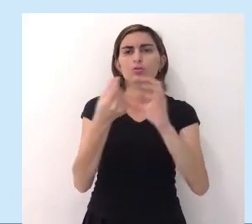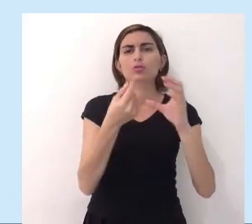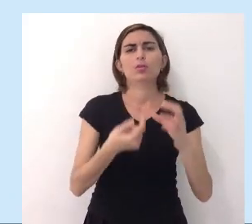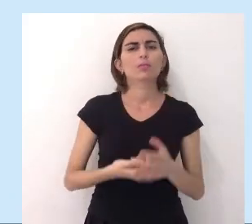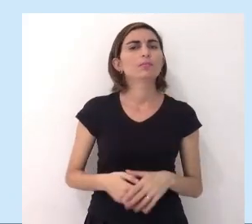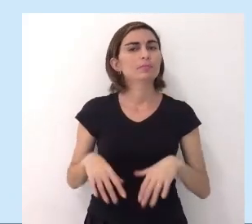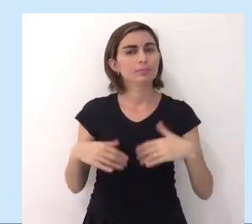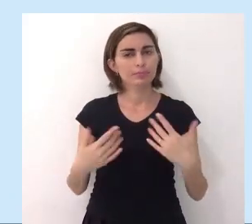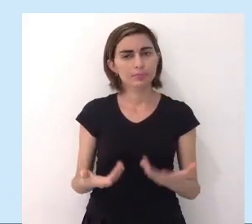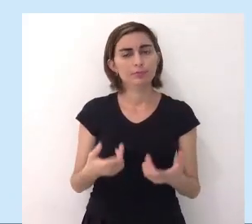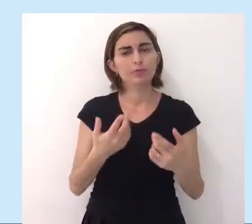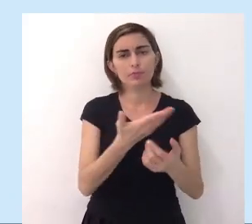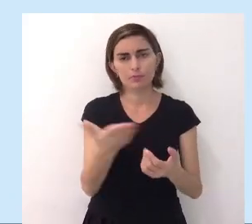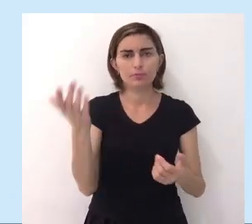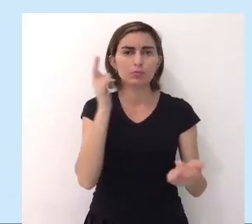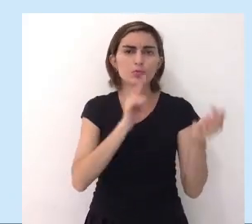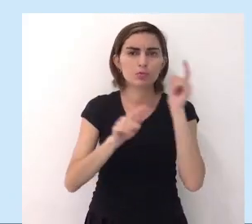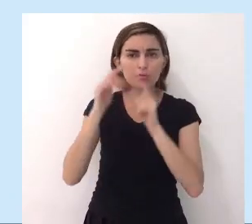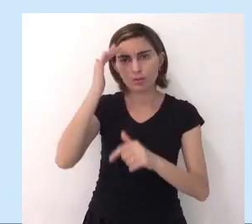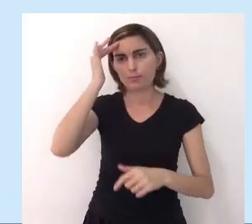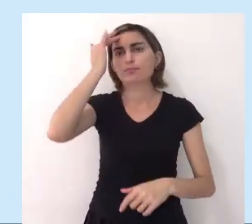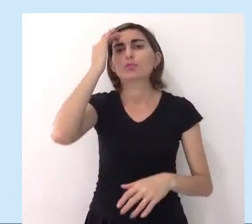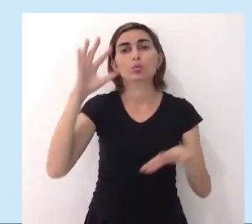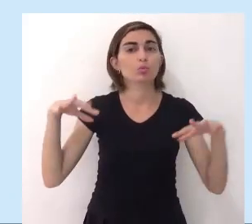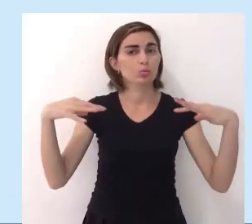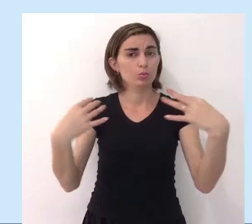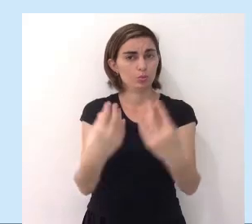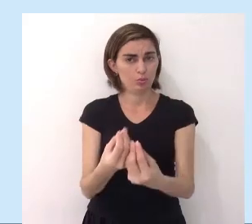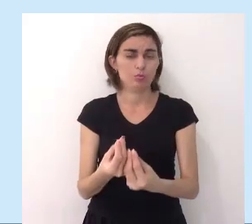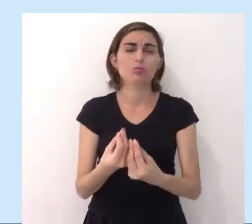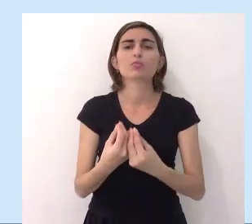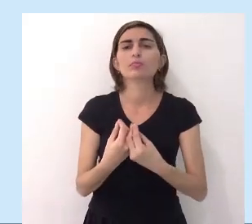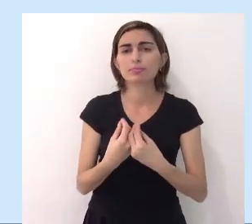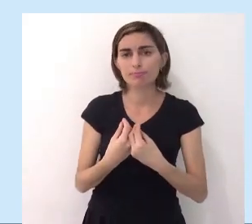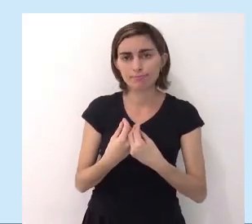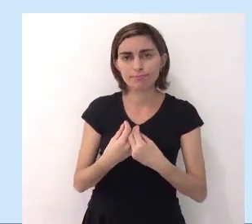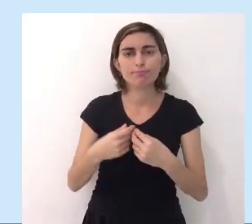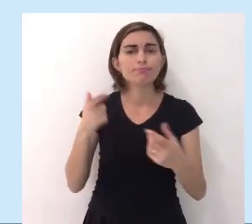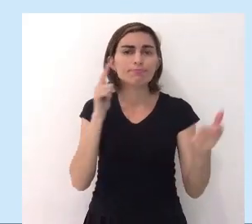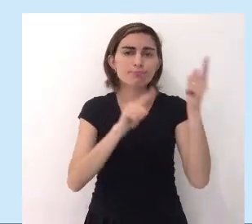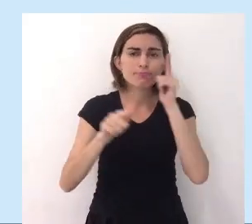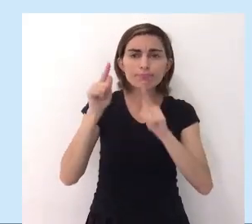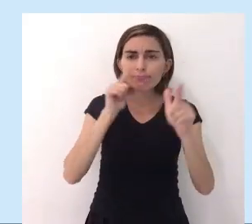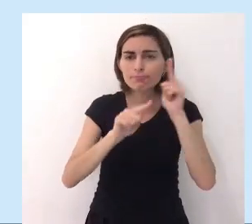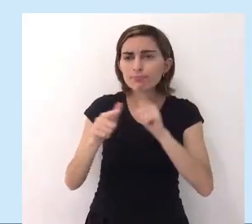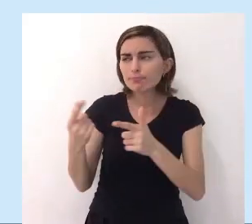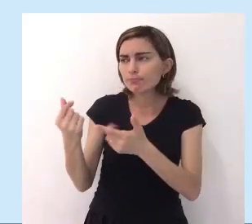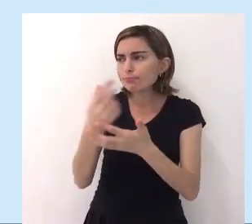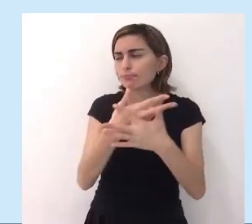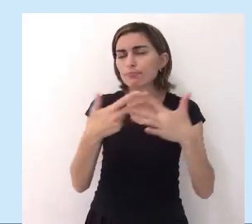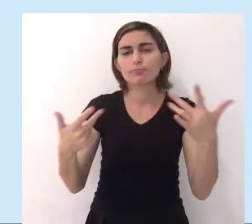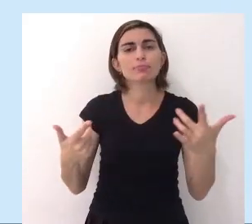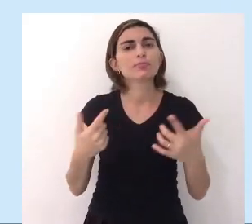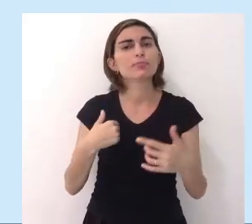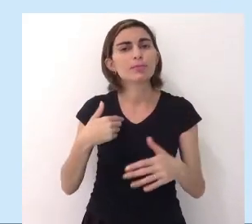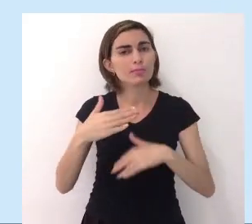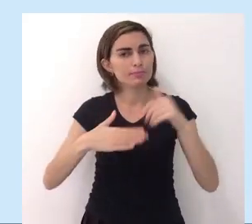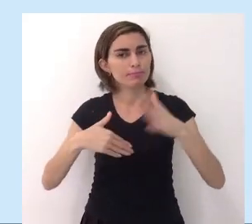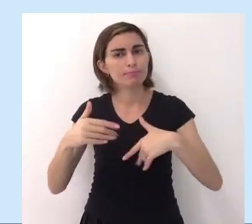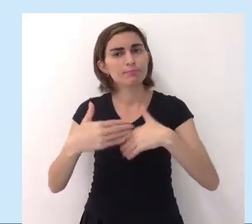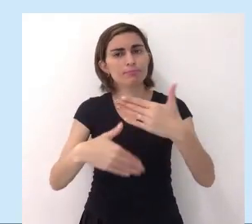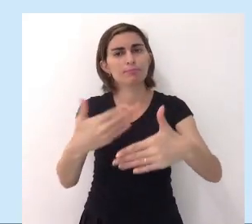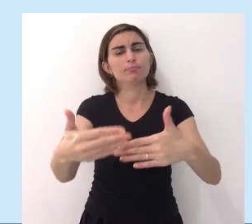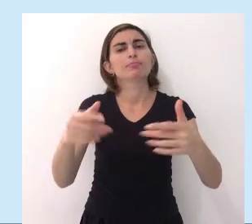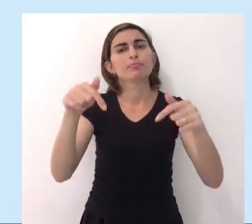básico. E que vocês conseguem entender que todas essas vantagens, né? Todos esses fatores, eles foram